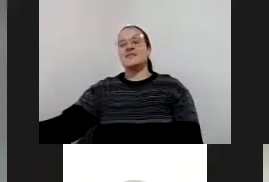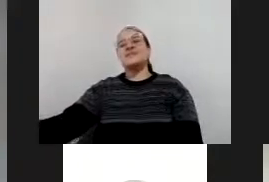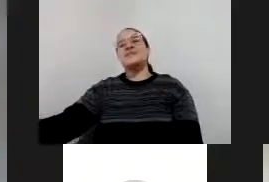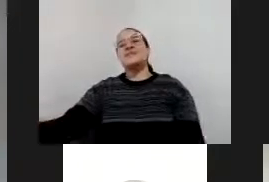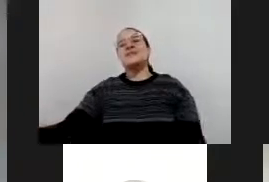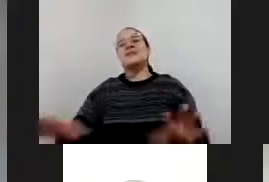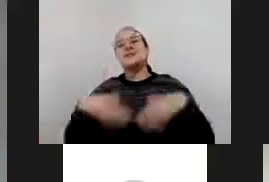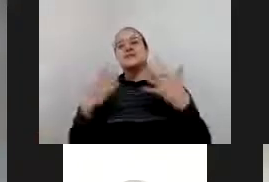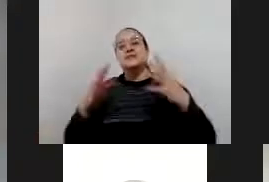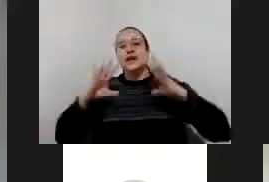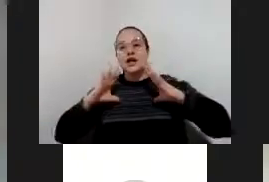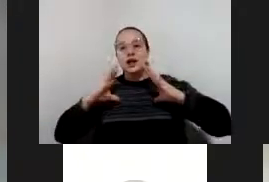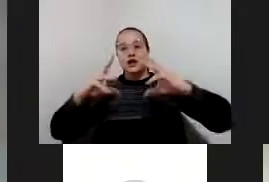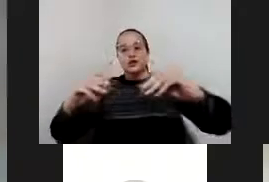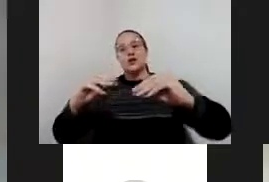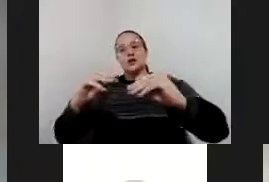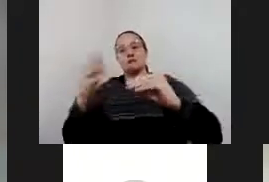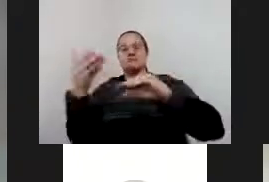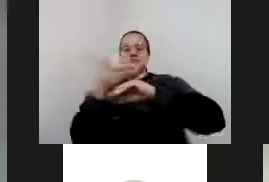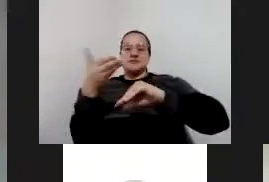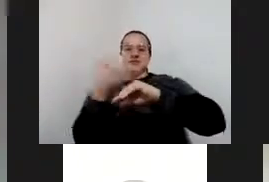que eu participo. É isso aí.